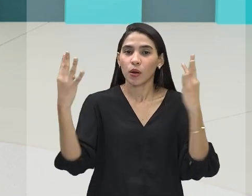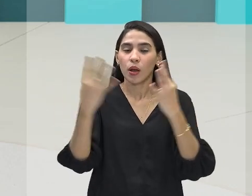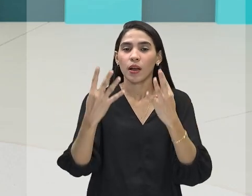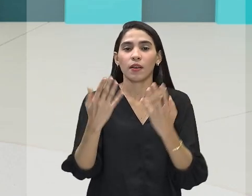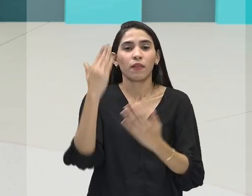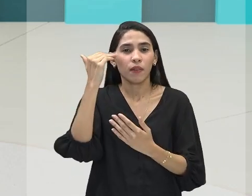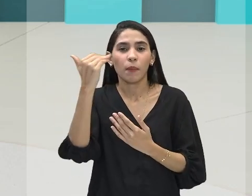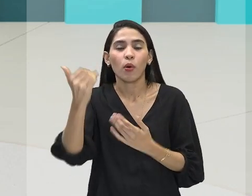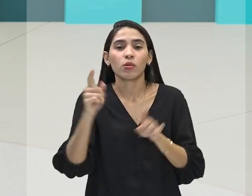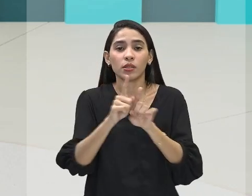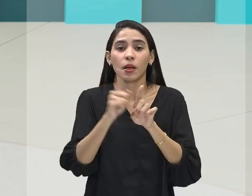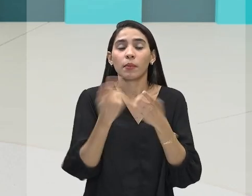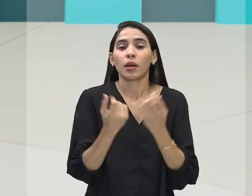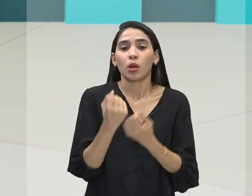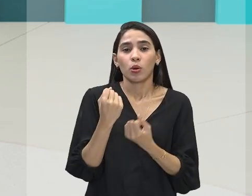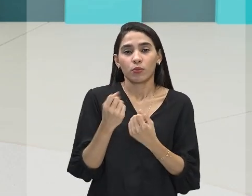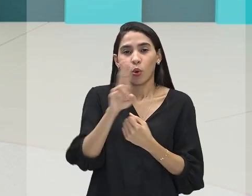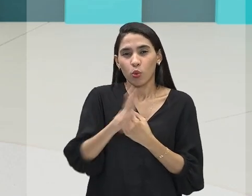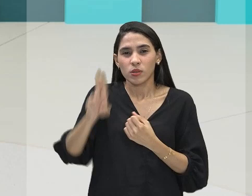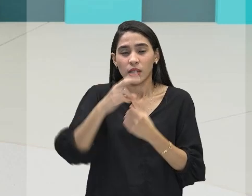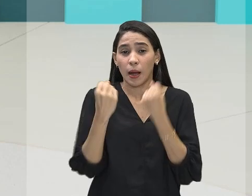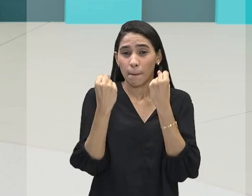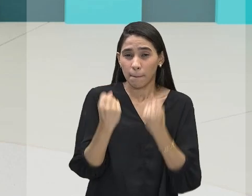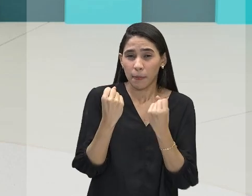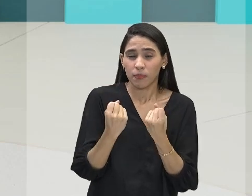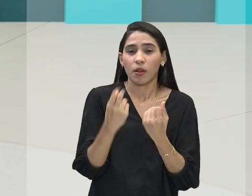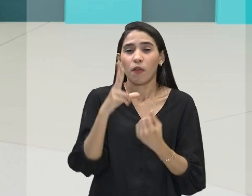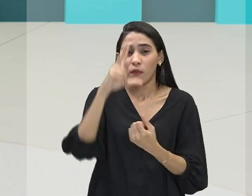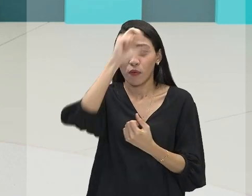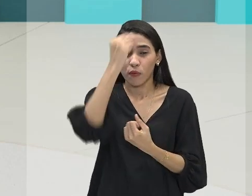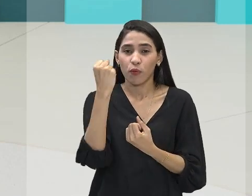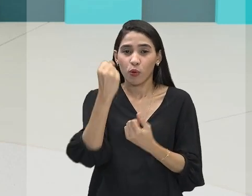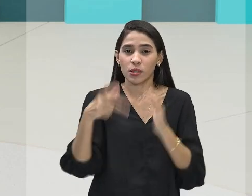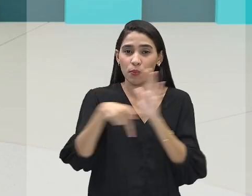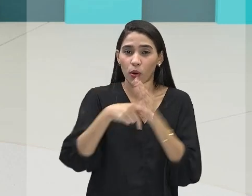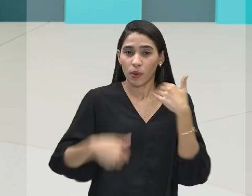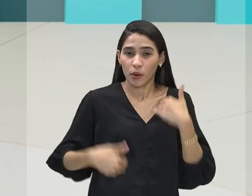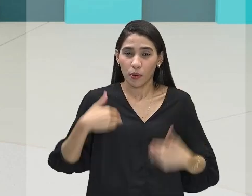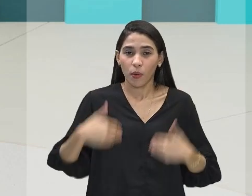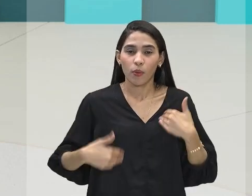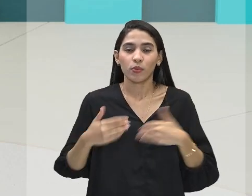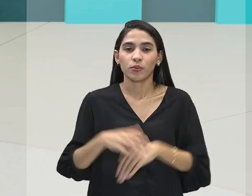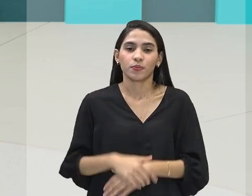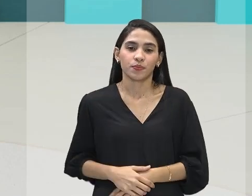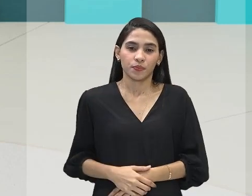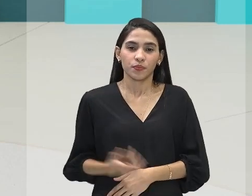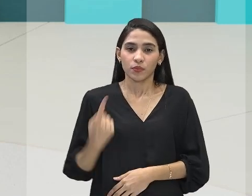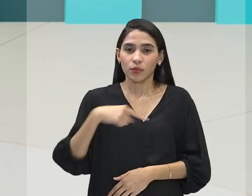esse uso da força bruta, tá bom? Essa é uma das modalidades que nós tratamos na aula,